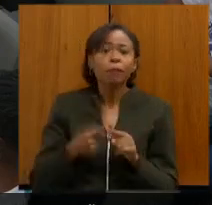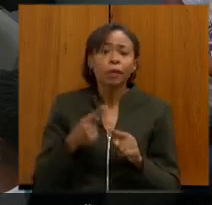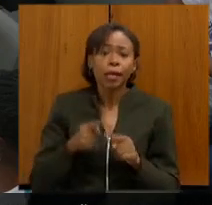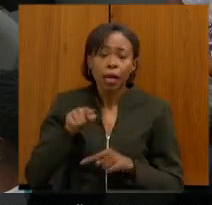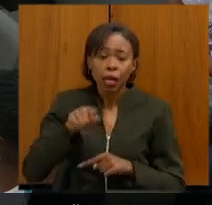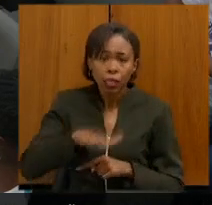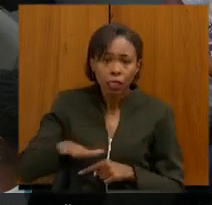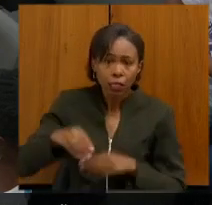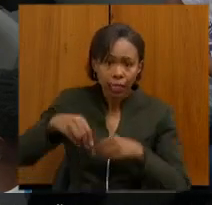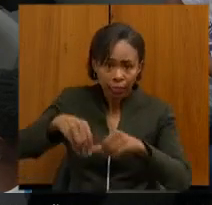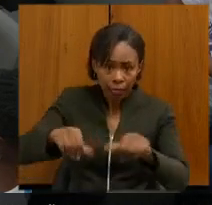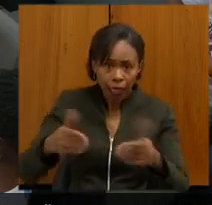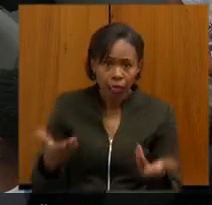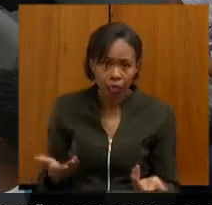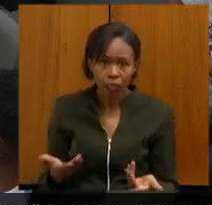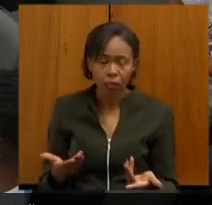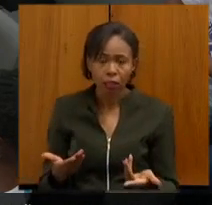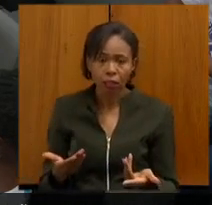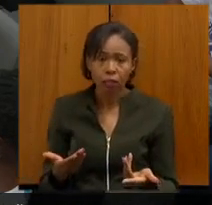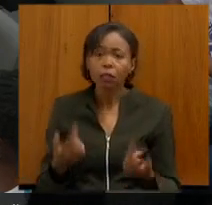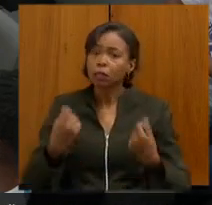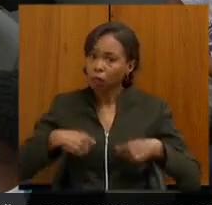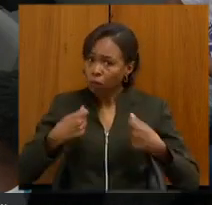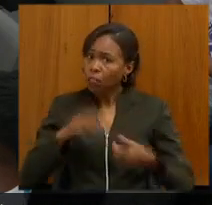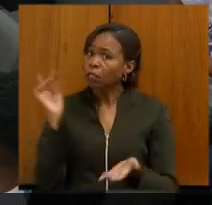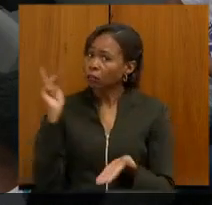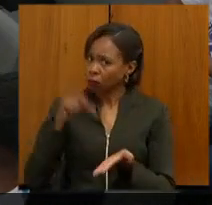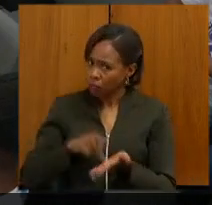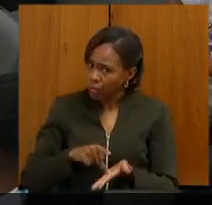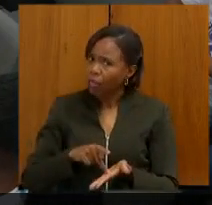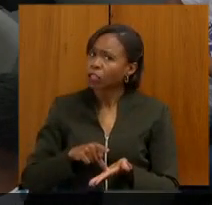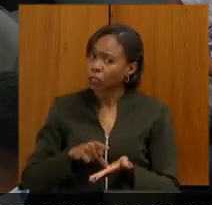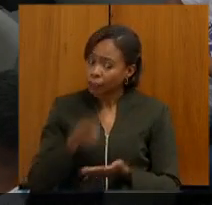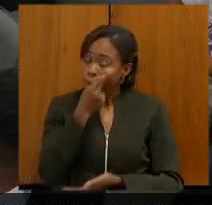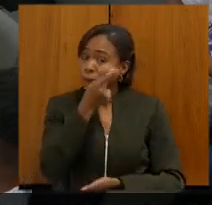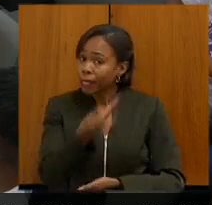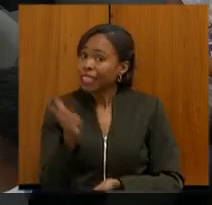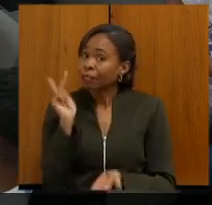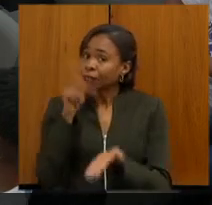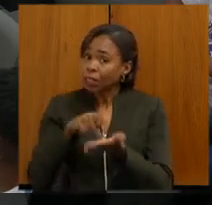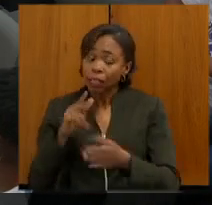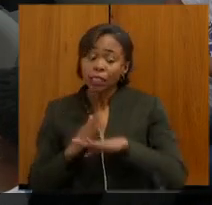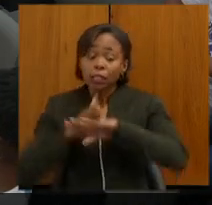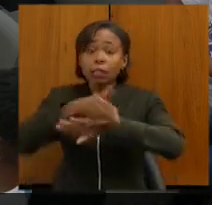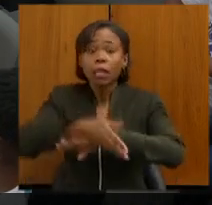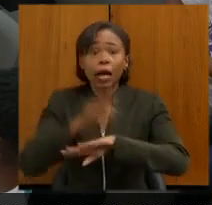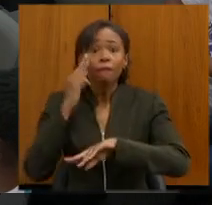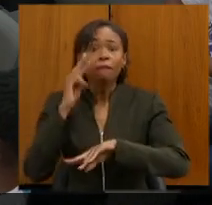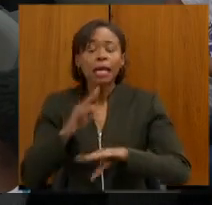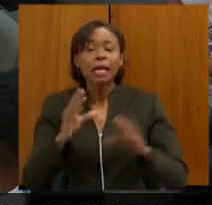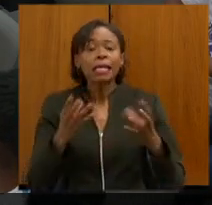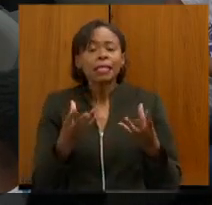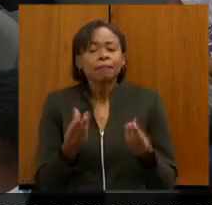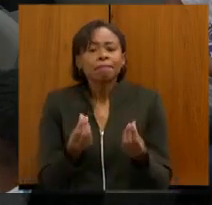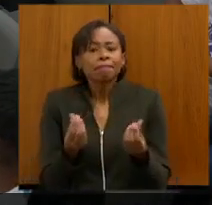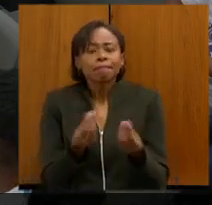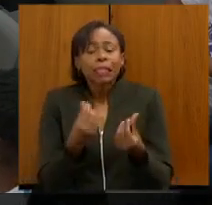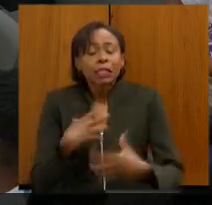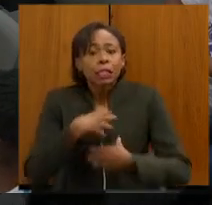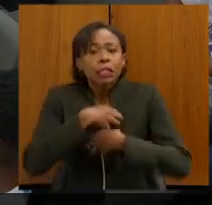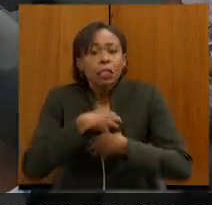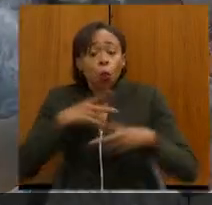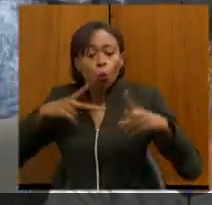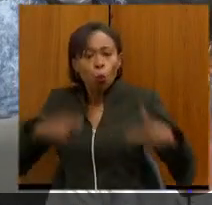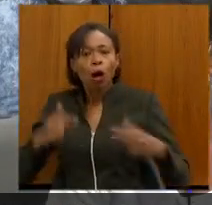chão bom então a gente precisa que verdadeiramente Coloque os pés dentro das ocupações e sinta o que a gente sentiu